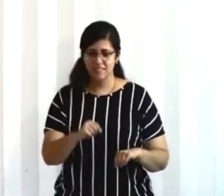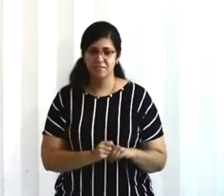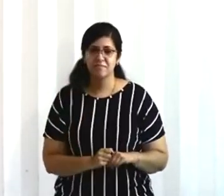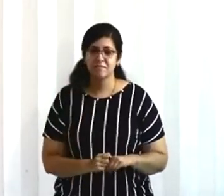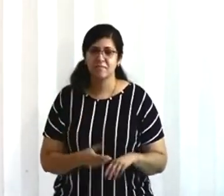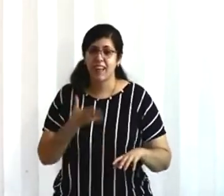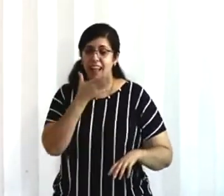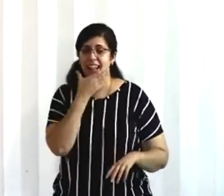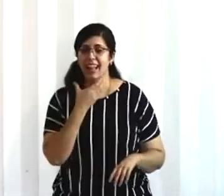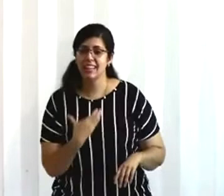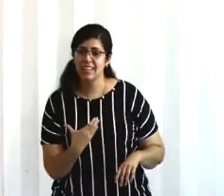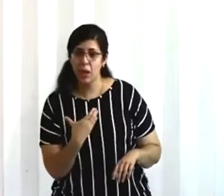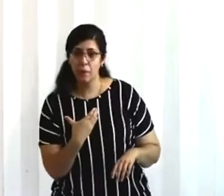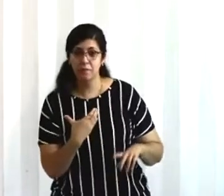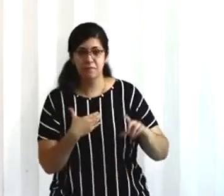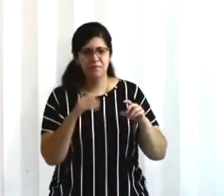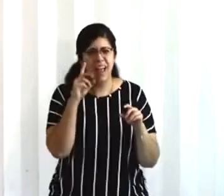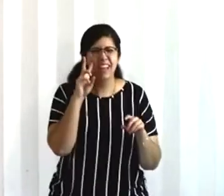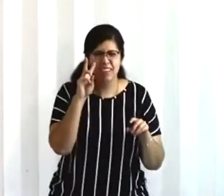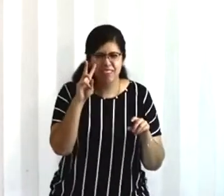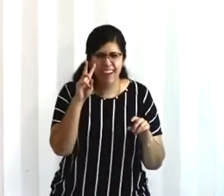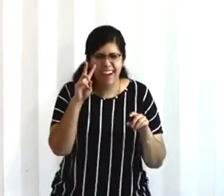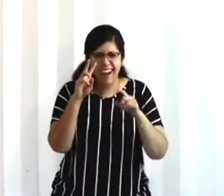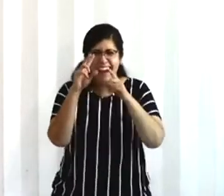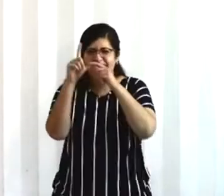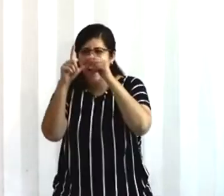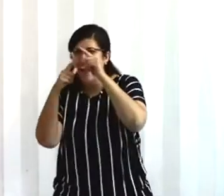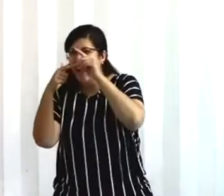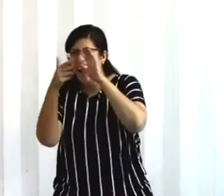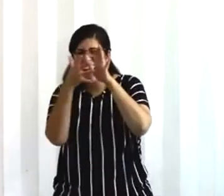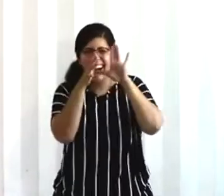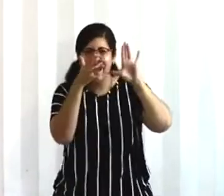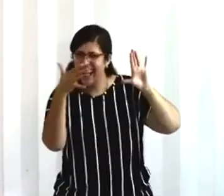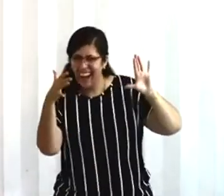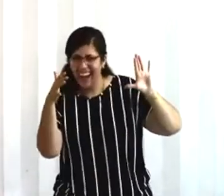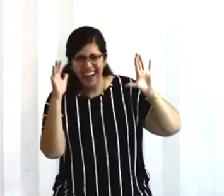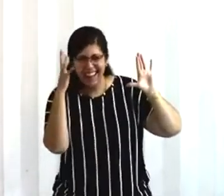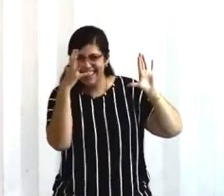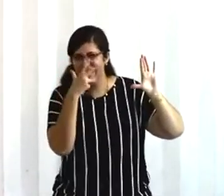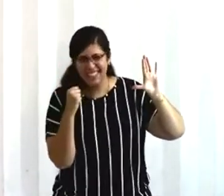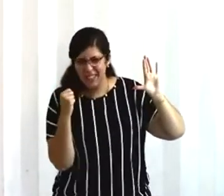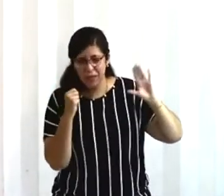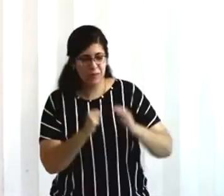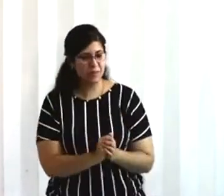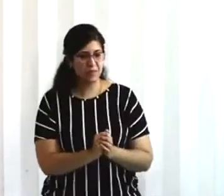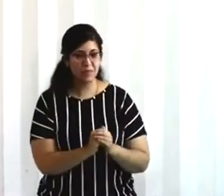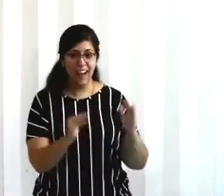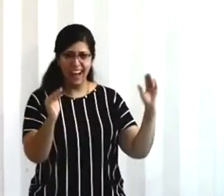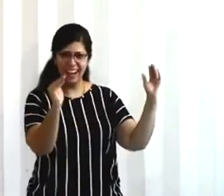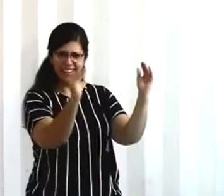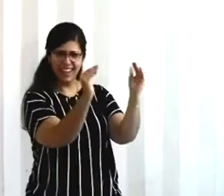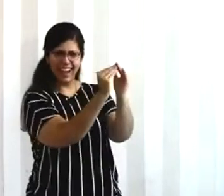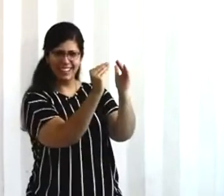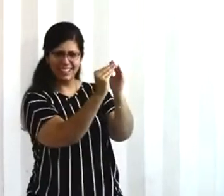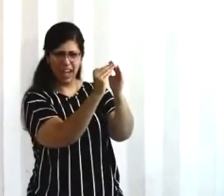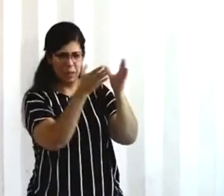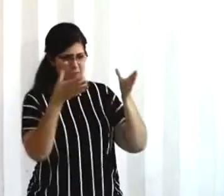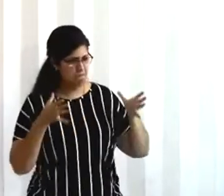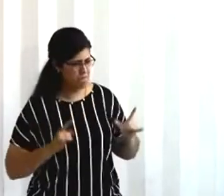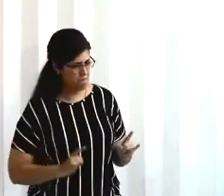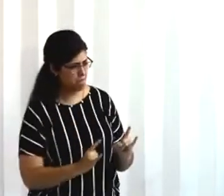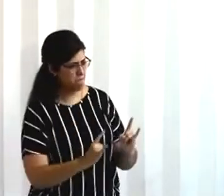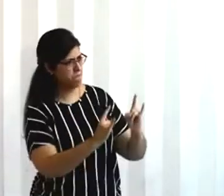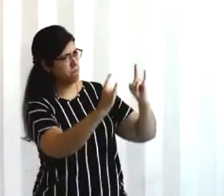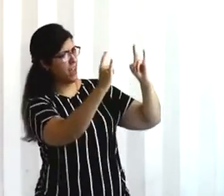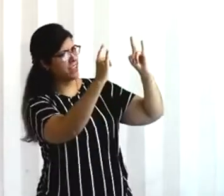Natal são as luzes, né? Como é bom ver os locais cheios de luzes,